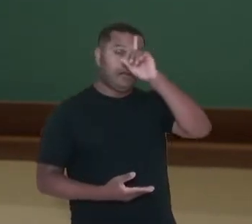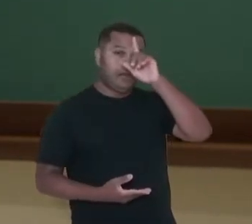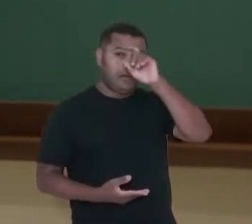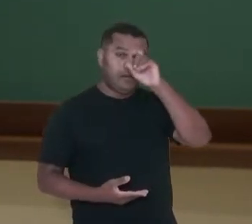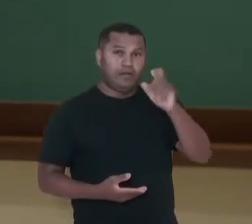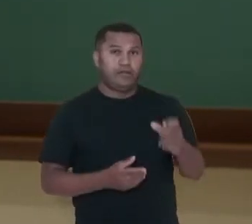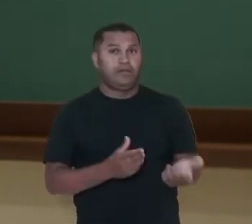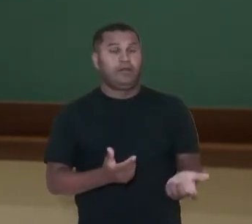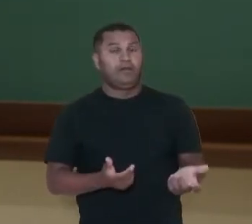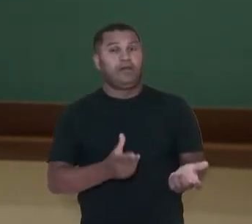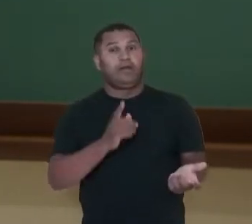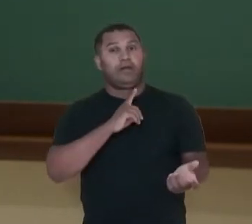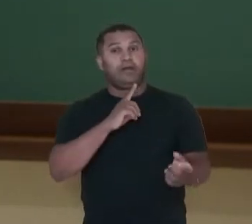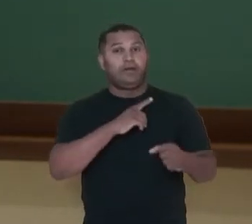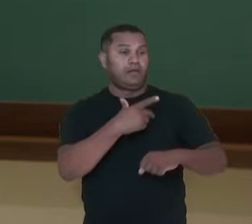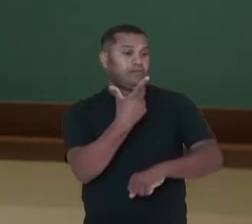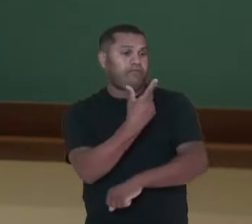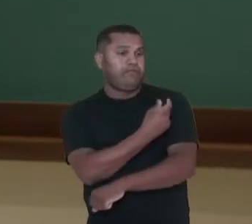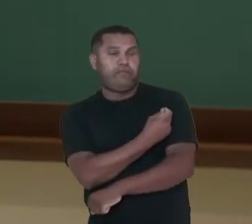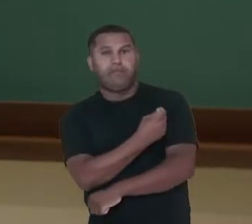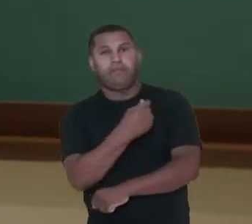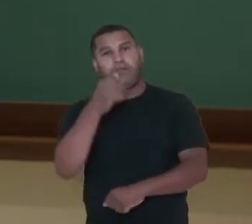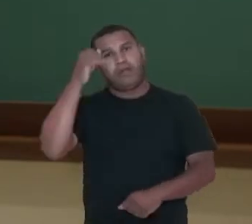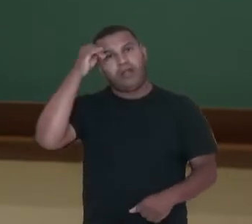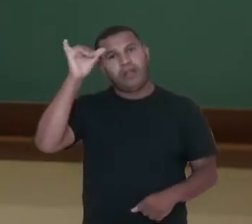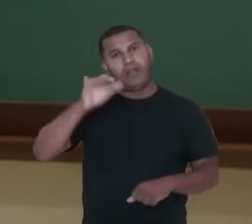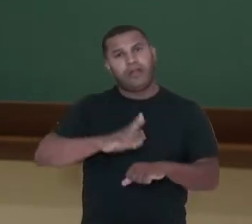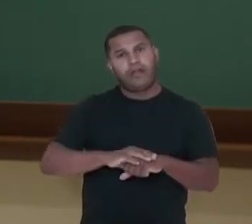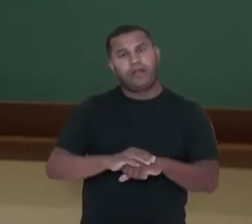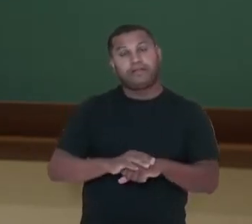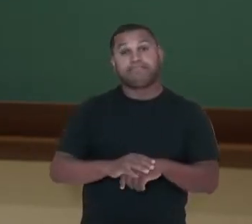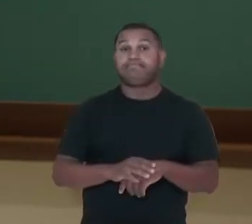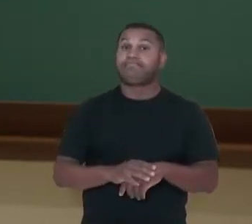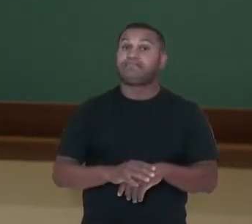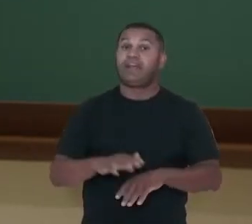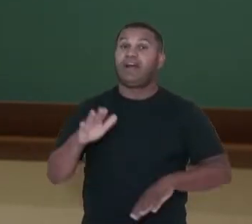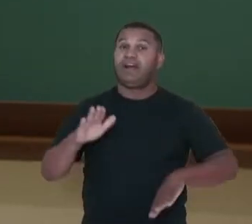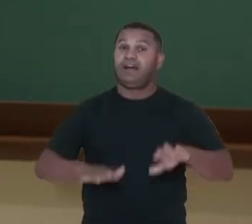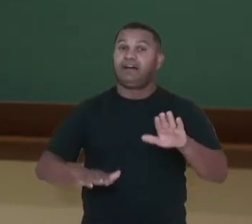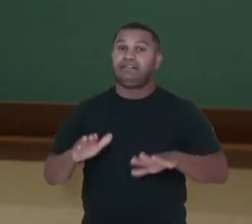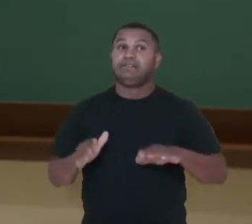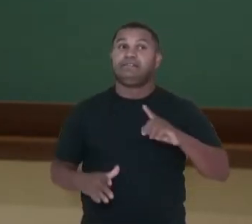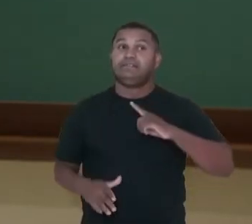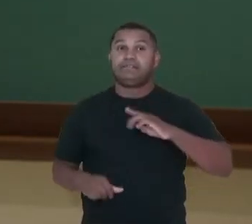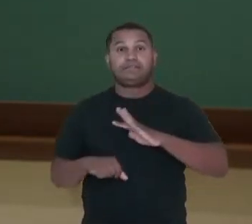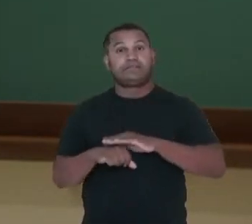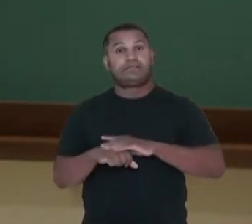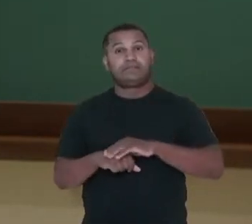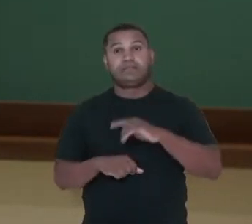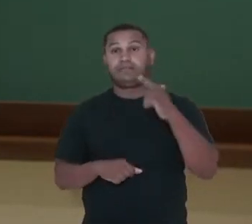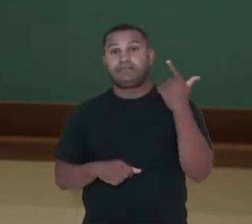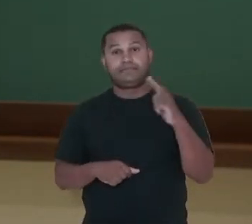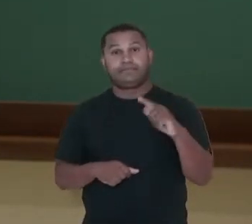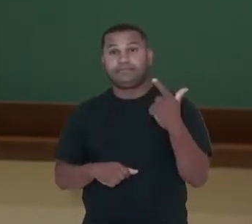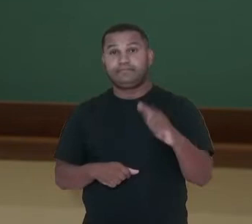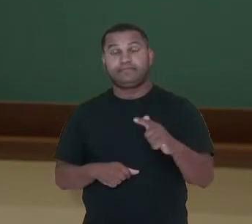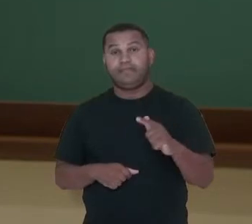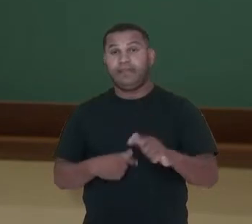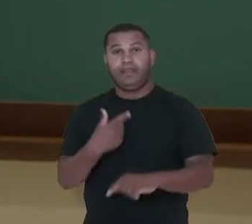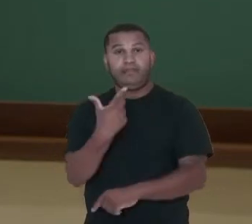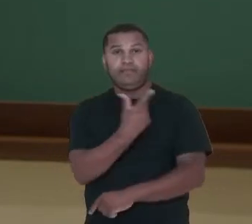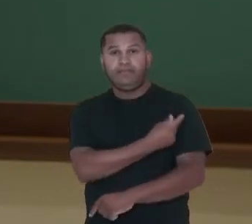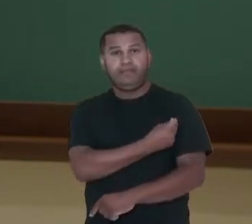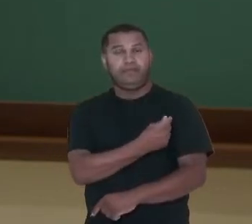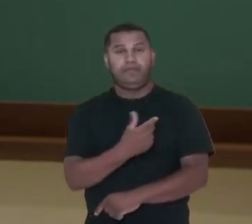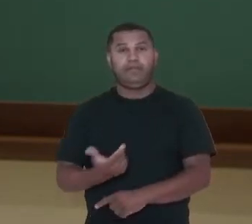para muitas doenças não existem vacina. Então, o método de prevenção, o principal